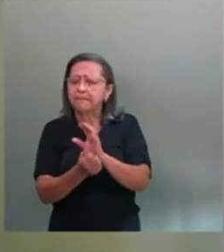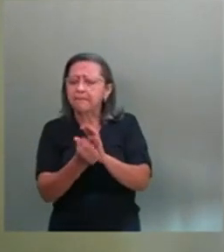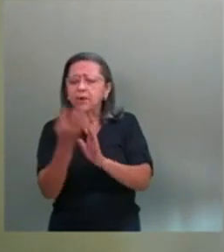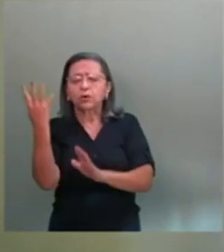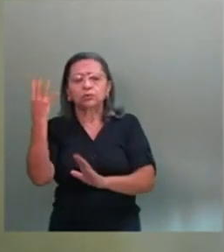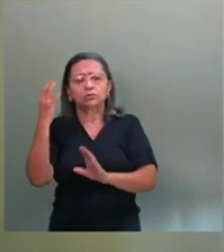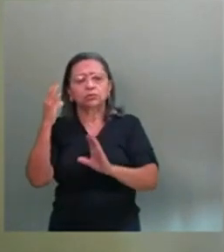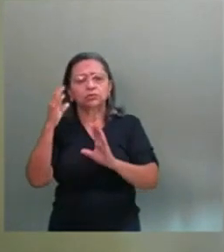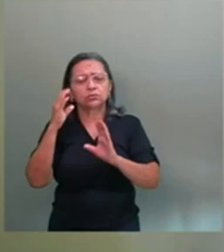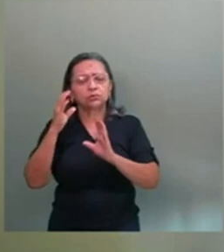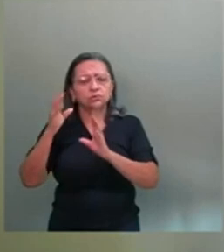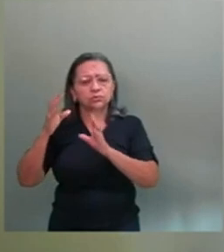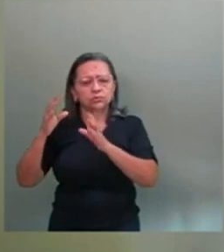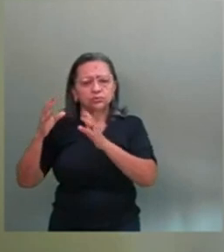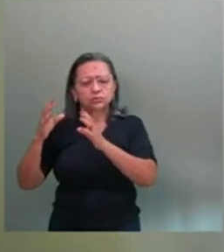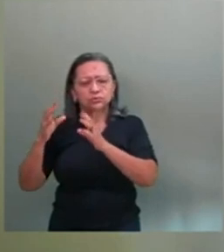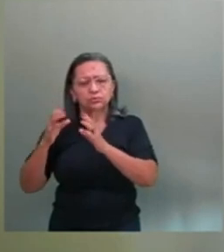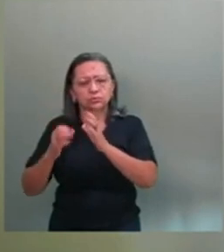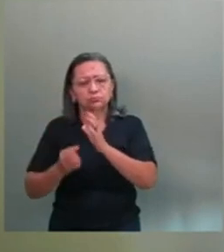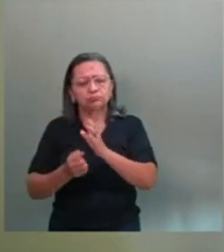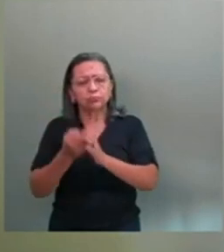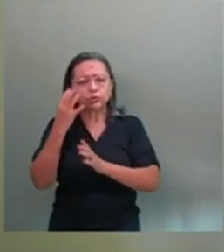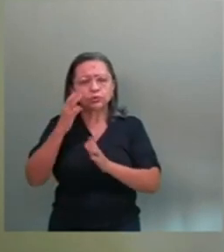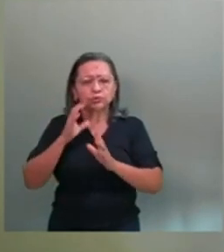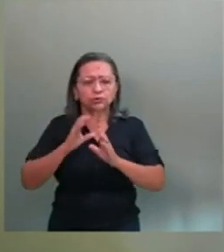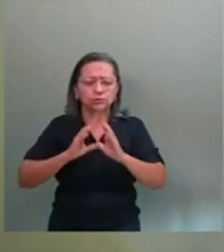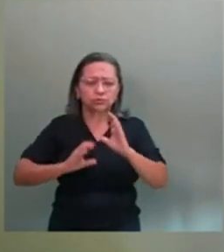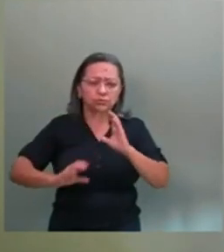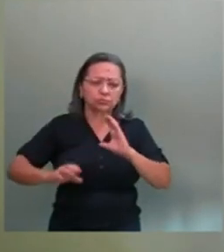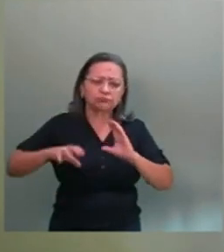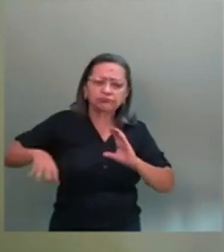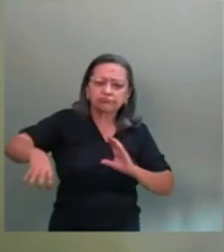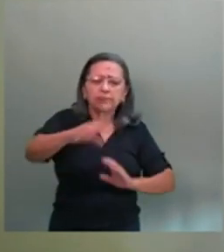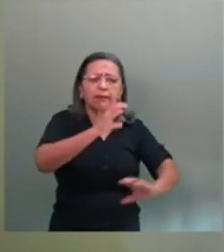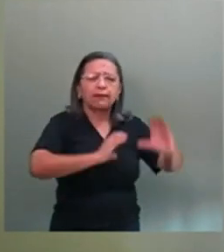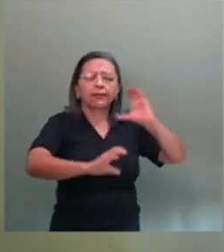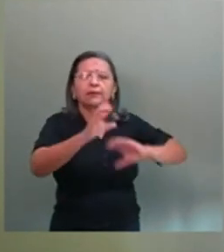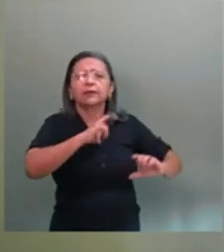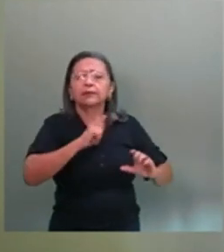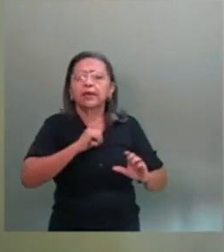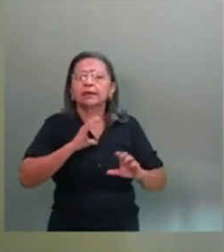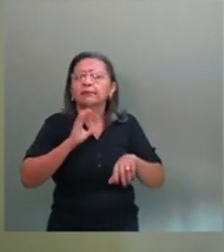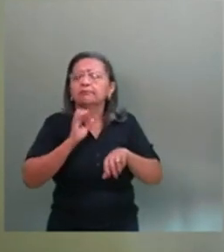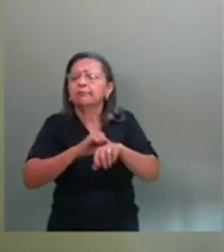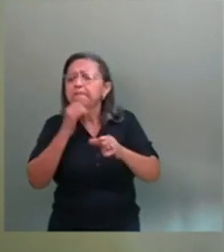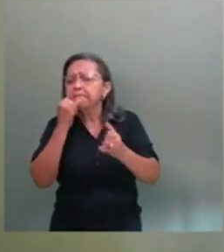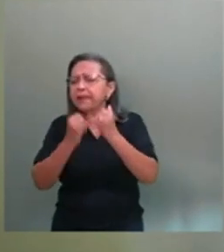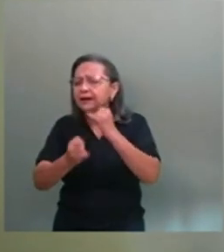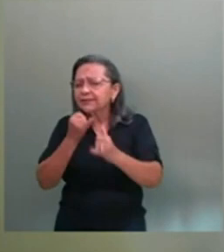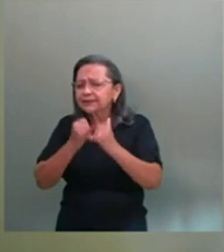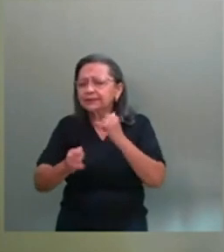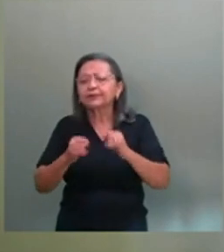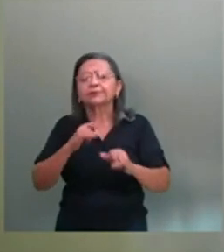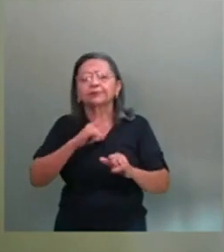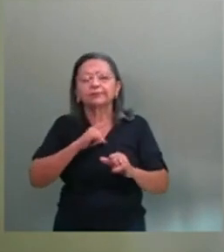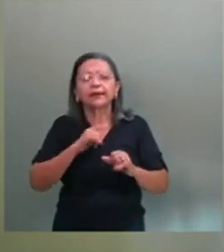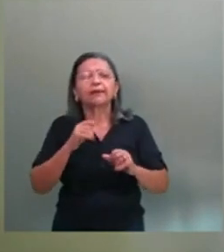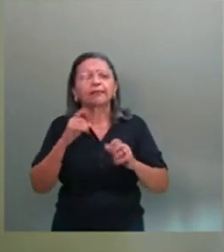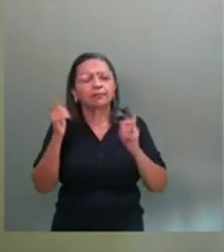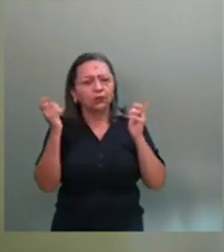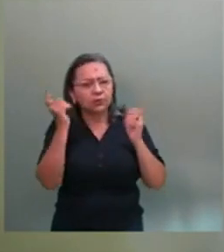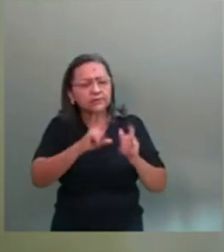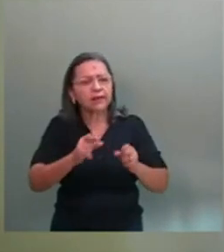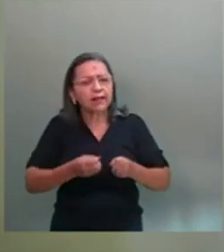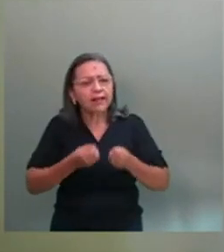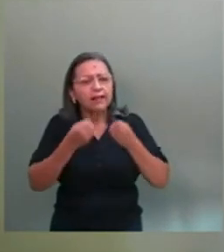muitos canais, muitos que têm uma situação similar a eles, acabe levando